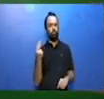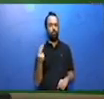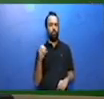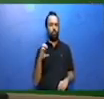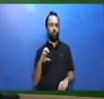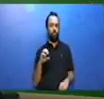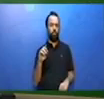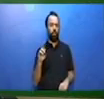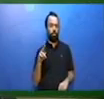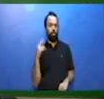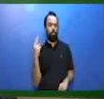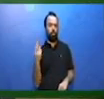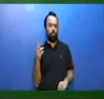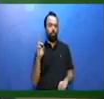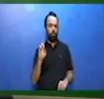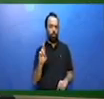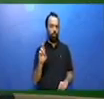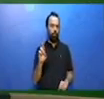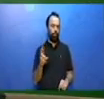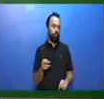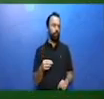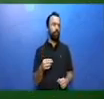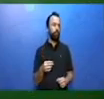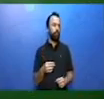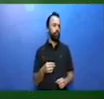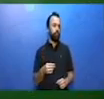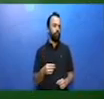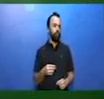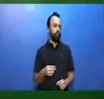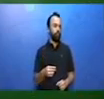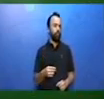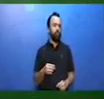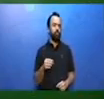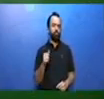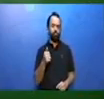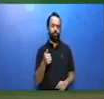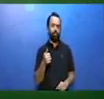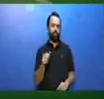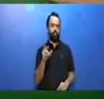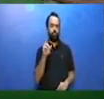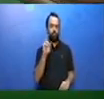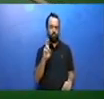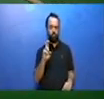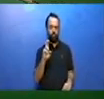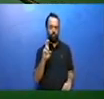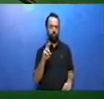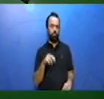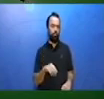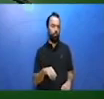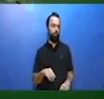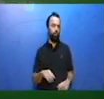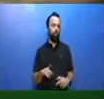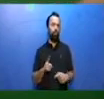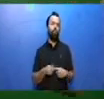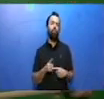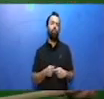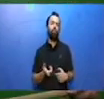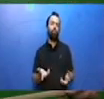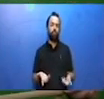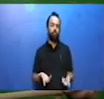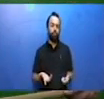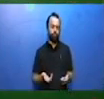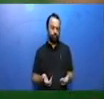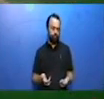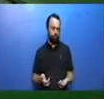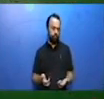ou residencial? Vamos ver? Muito bem, residencial. Justifique sua